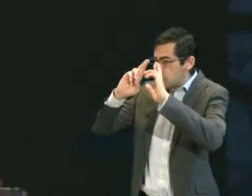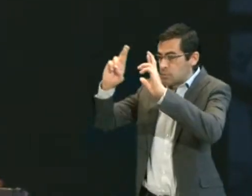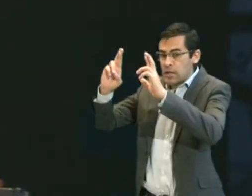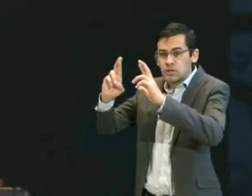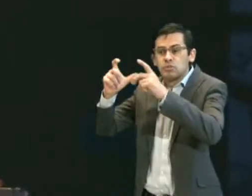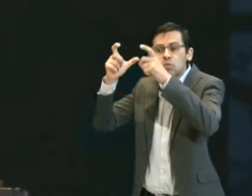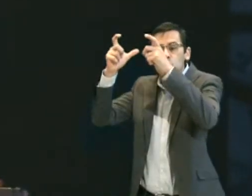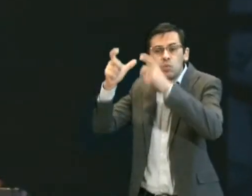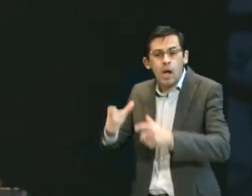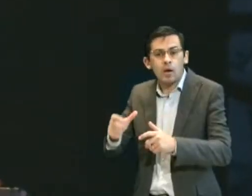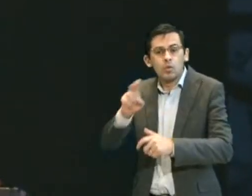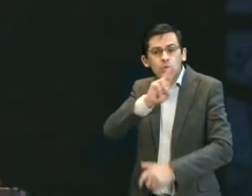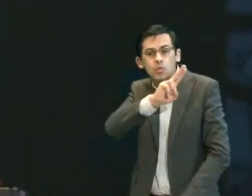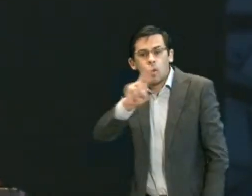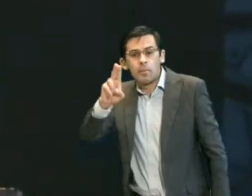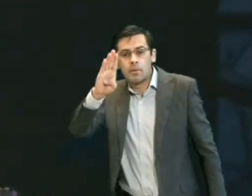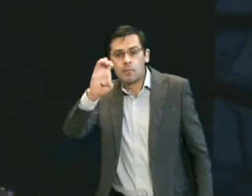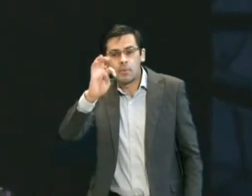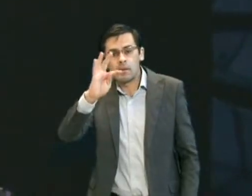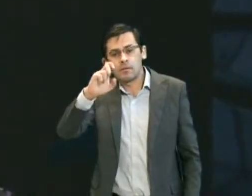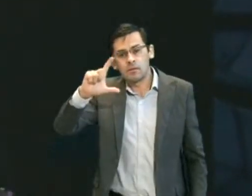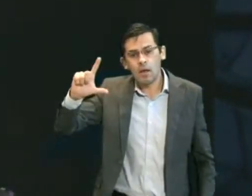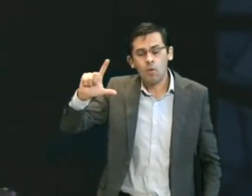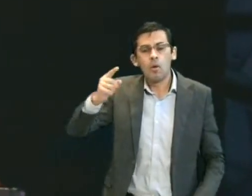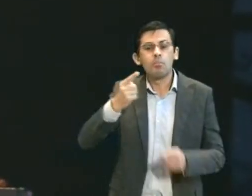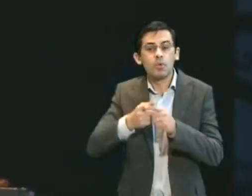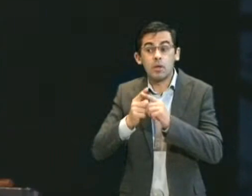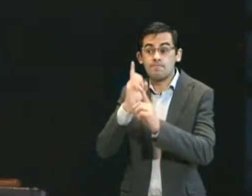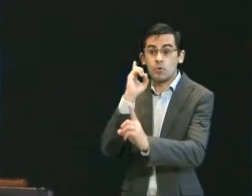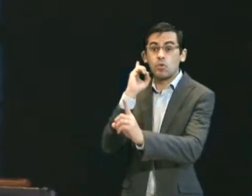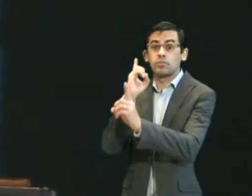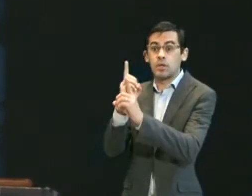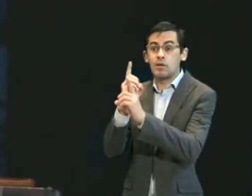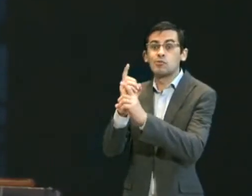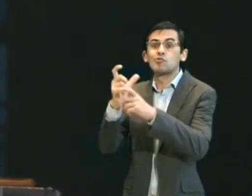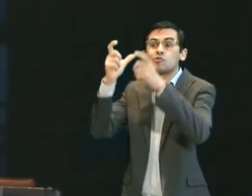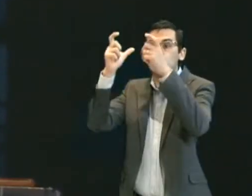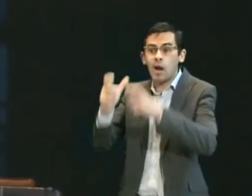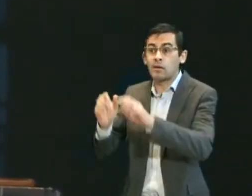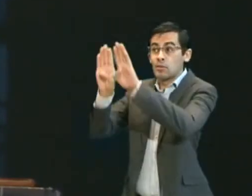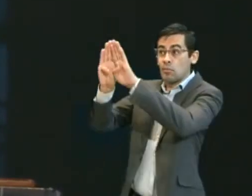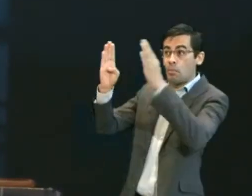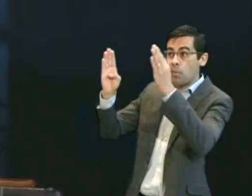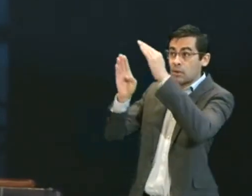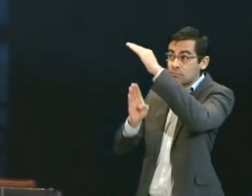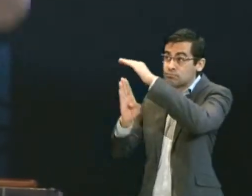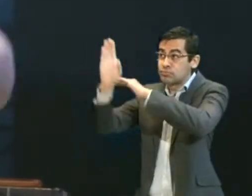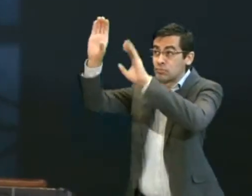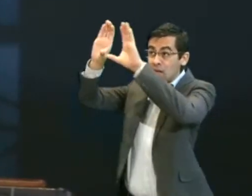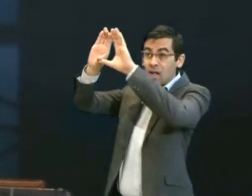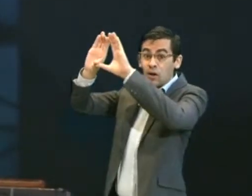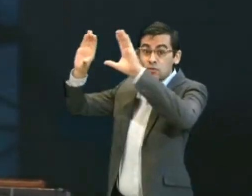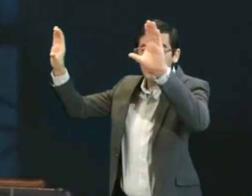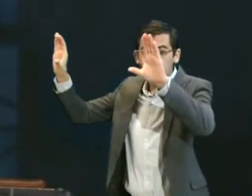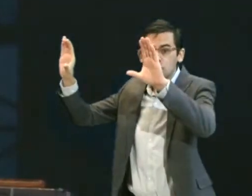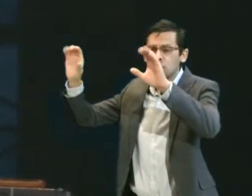lugar de Betel, porque ele fala: eu encontrei aqui a porta que dá para os céus, que me dá acesso a